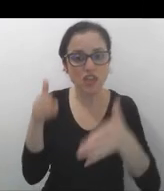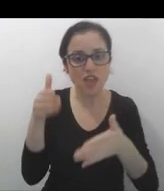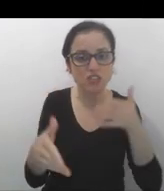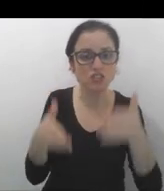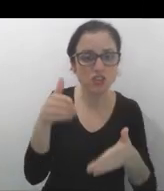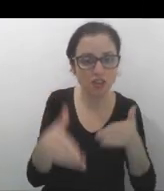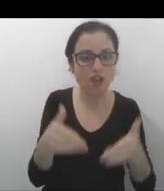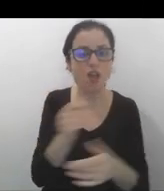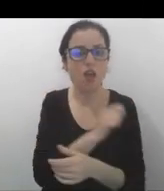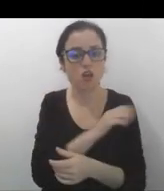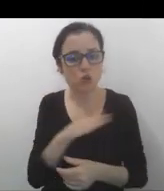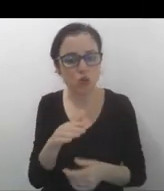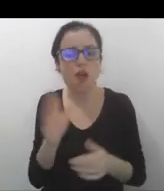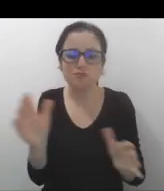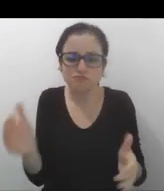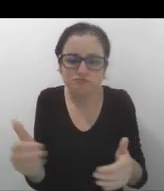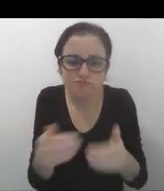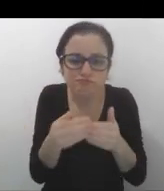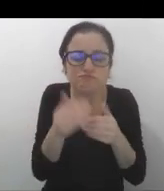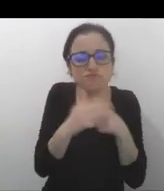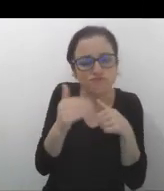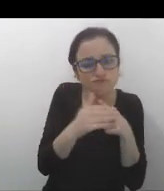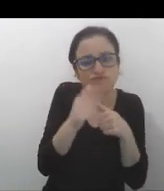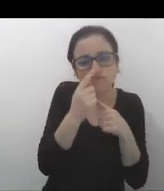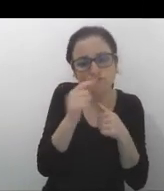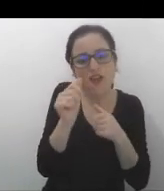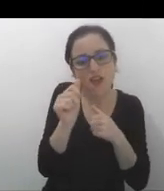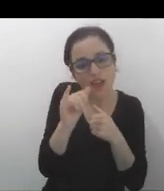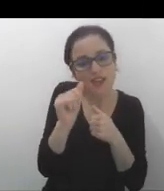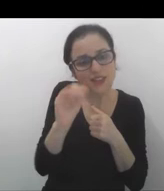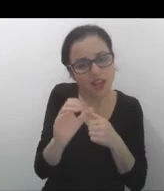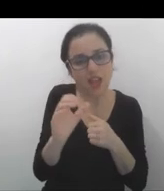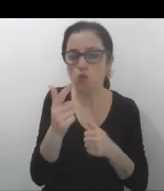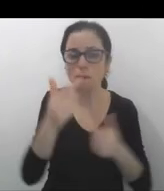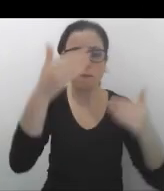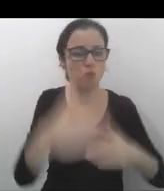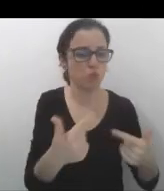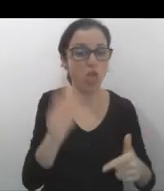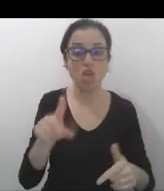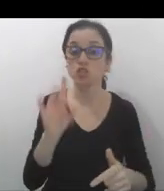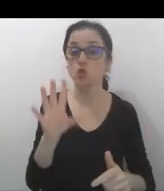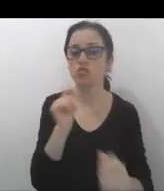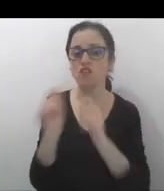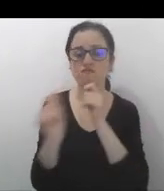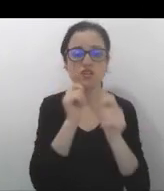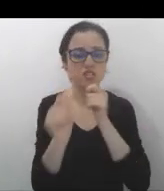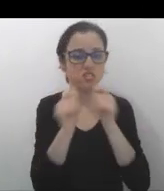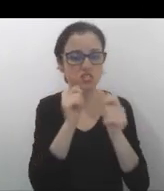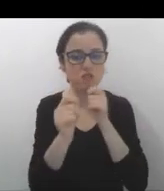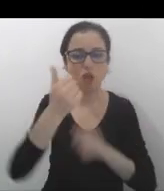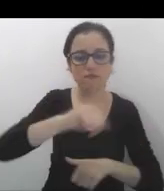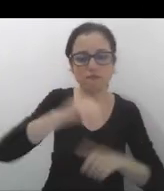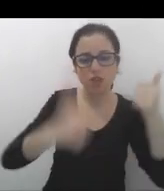estudantes que chegavam, né? Os estudantes que eram acolhidos pelo IAC não tinha prova, eram entrevistas